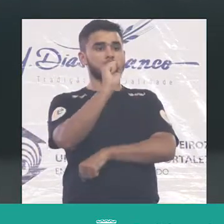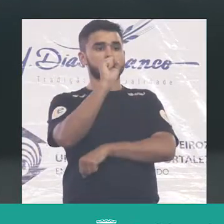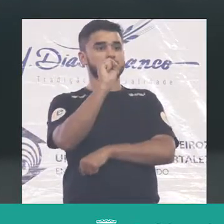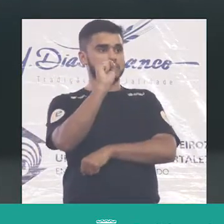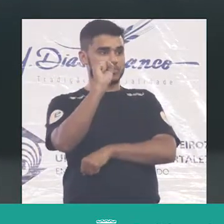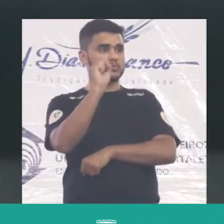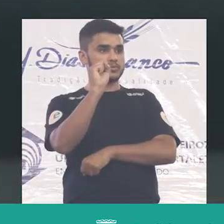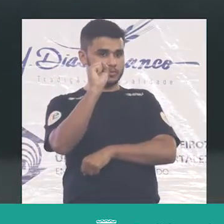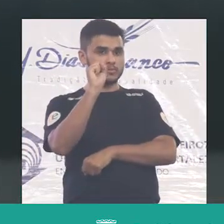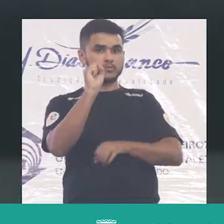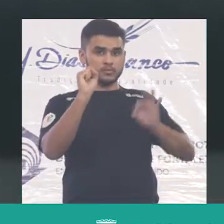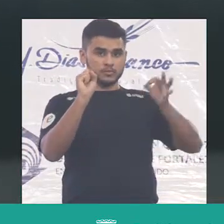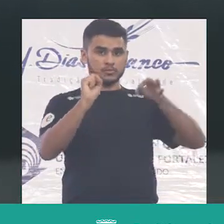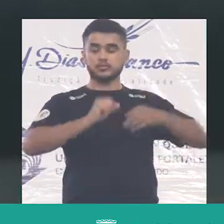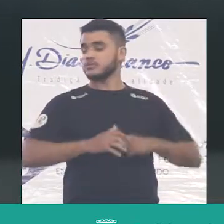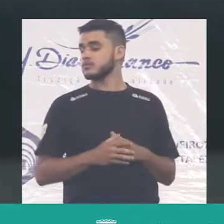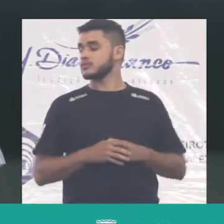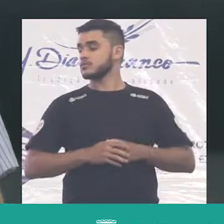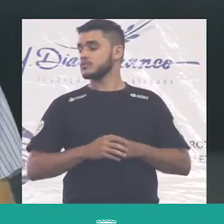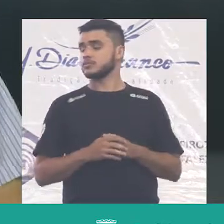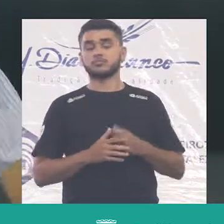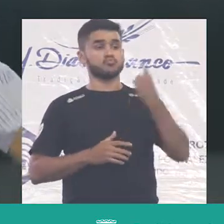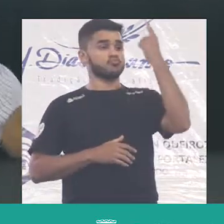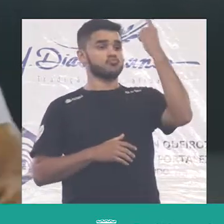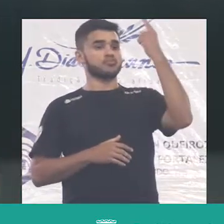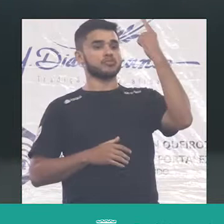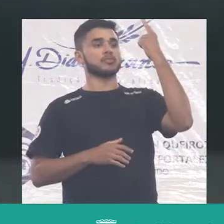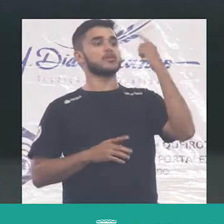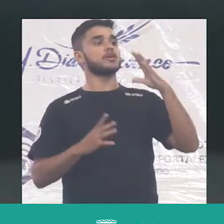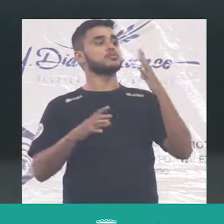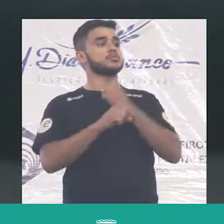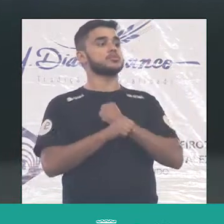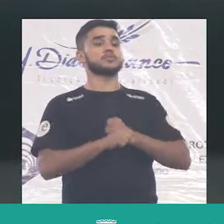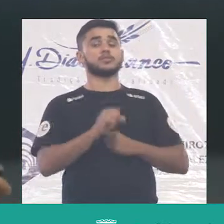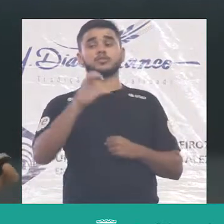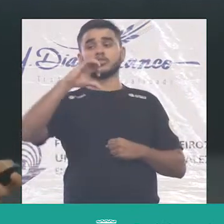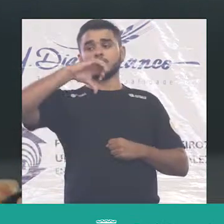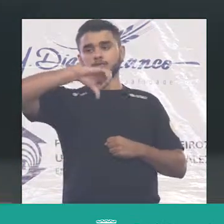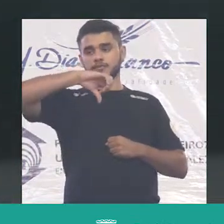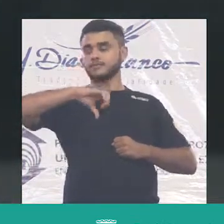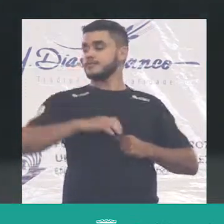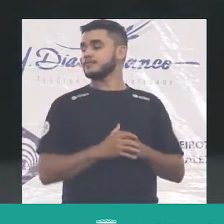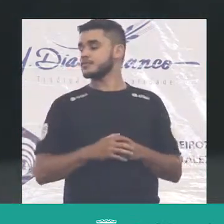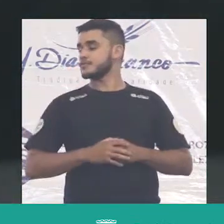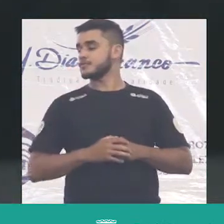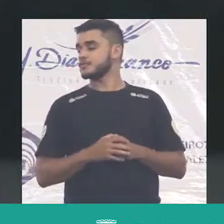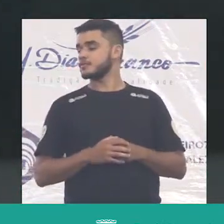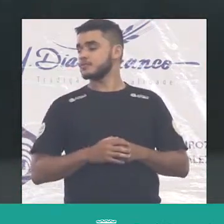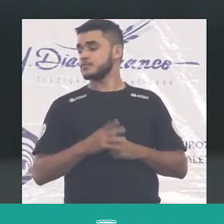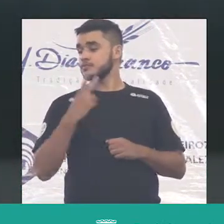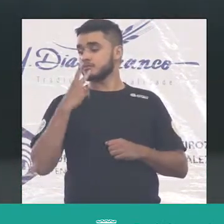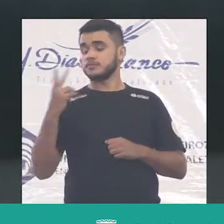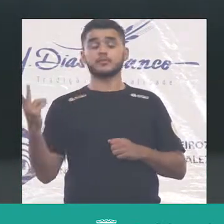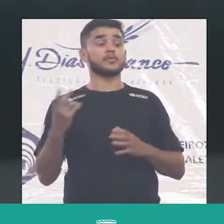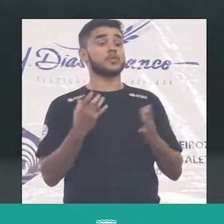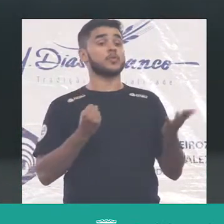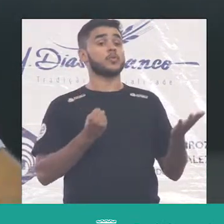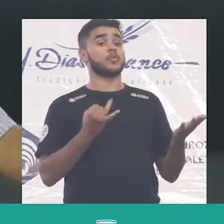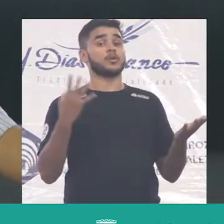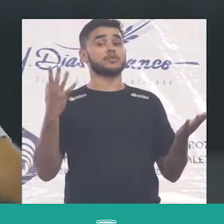5 com mais 3 só dá 8. Com mais 1 lá em cima só dá 9. Mas ele diz que tem quantos cubos?